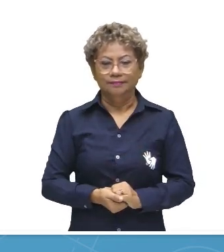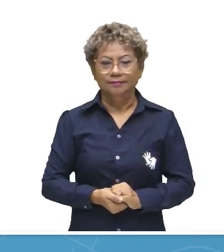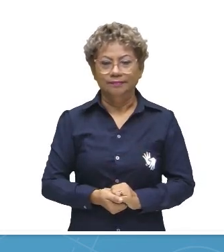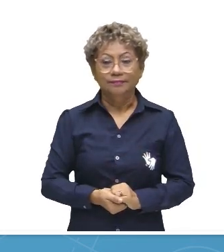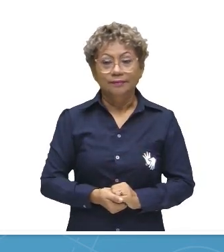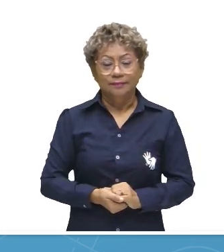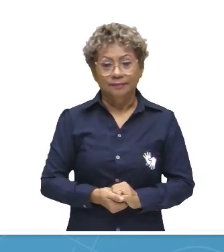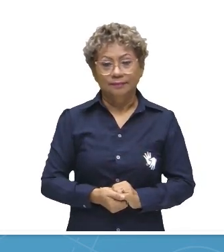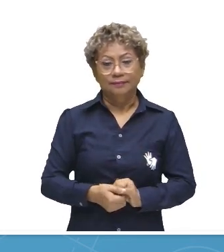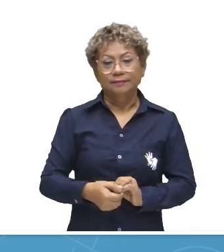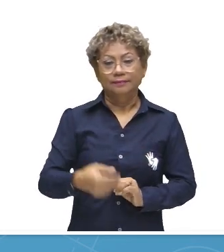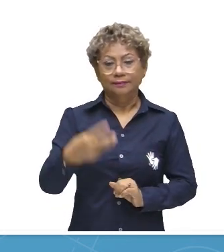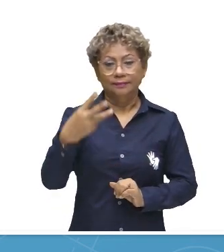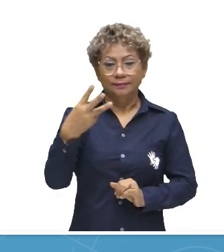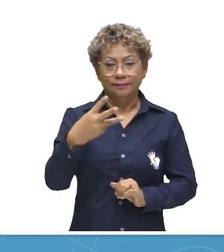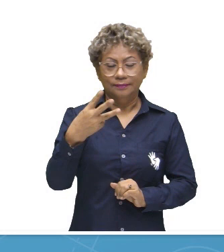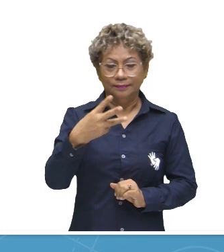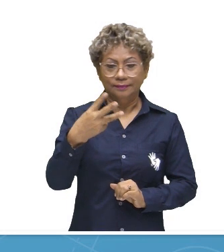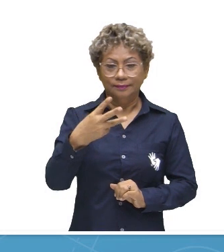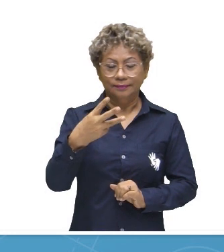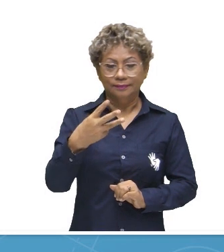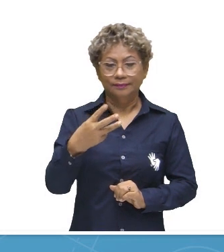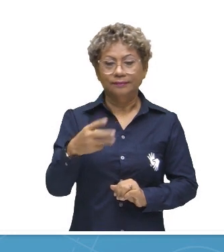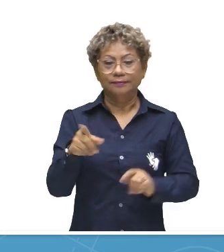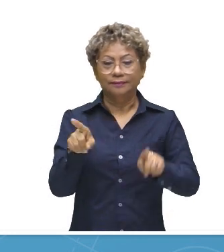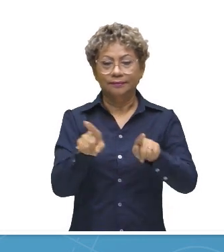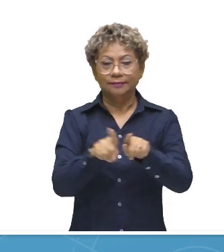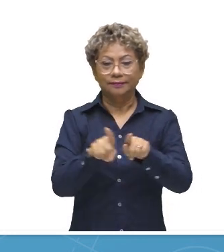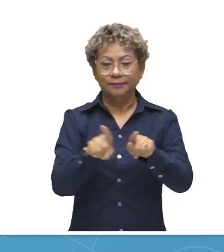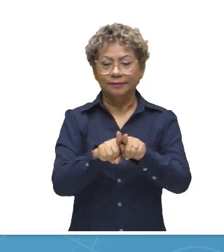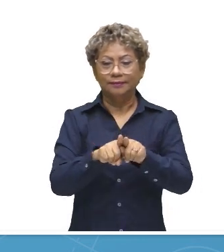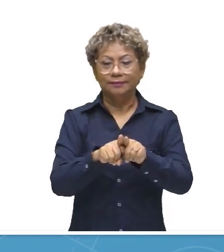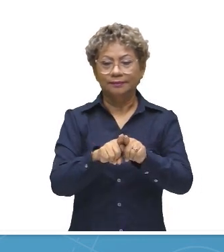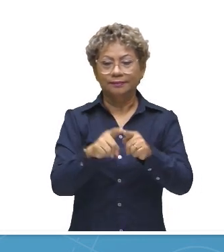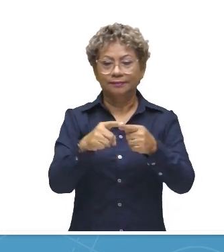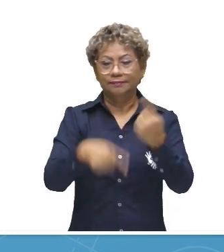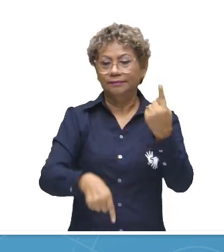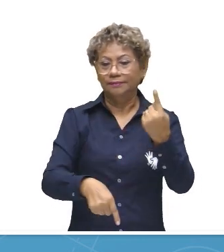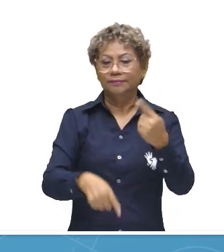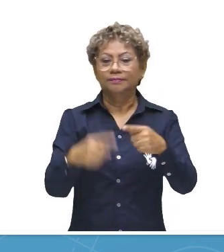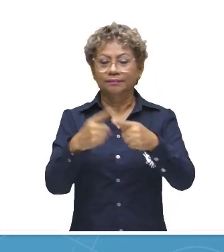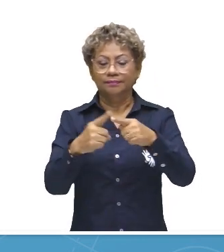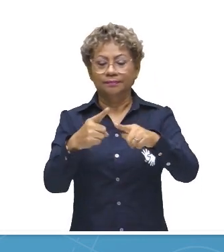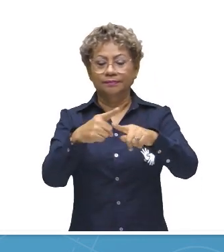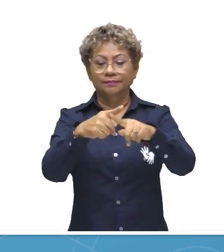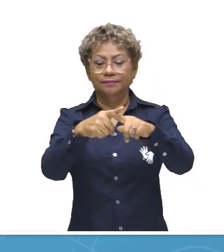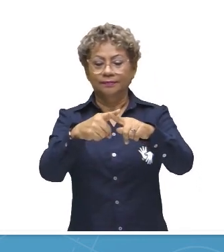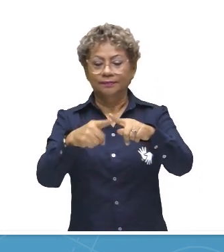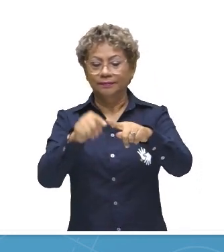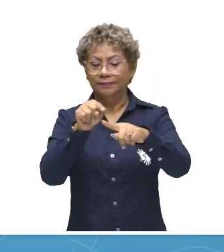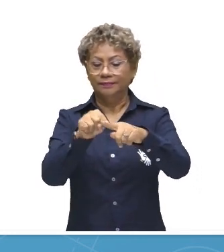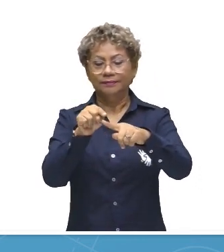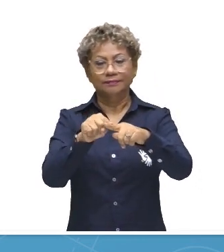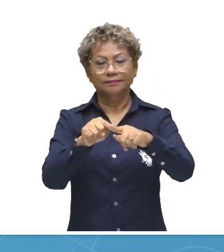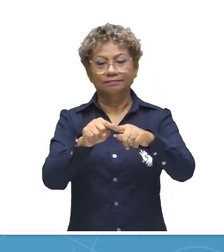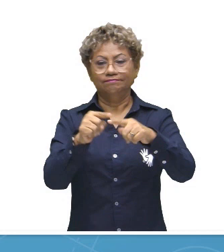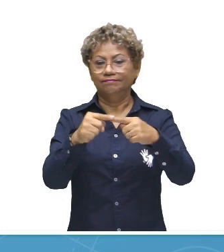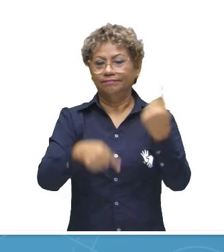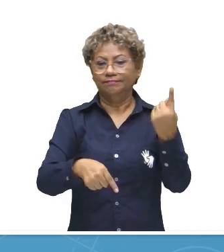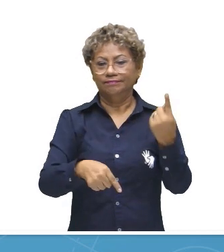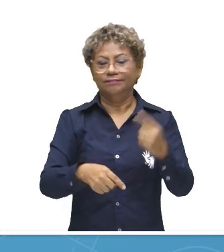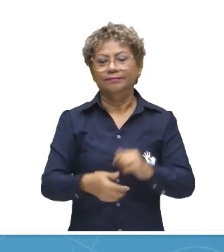que existem segmentos que estão se cruzando aqui, ó. Aqui. Então, nesse ponto aqui, a gente